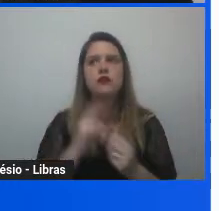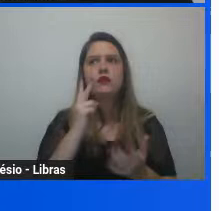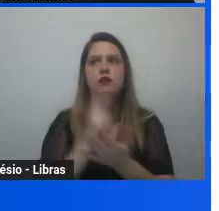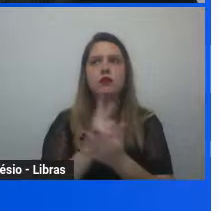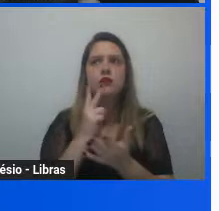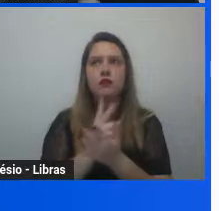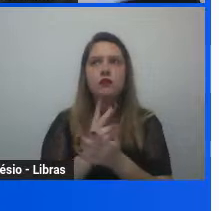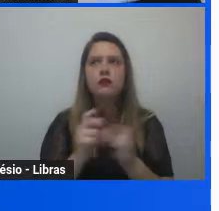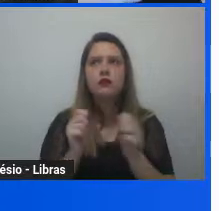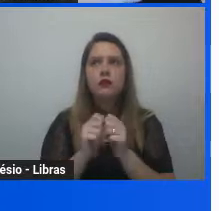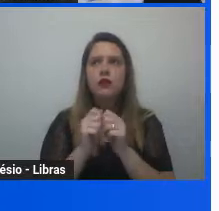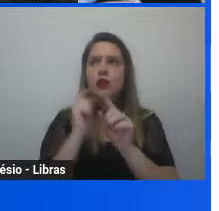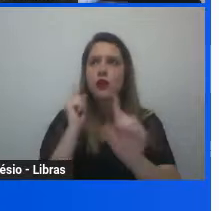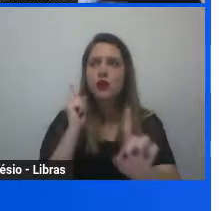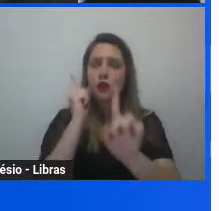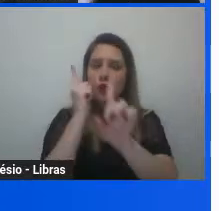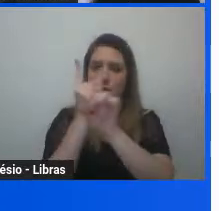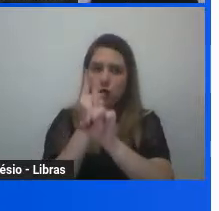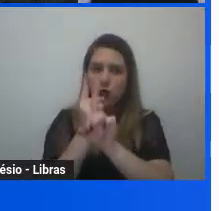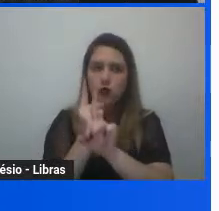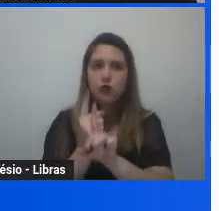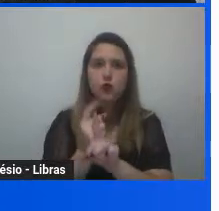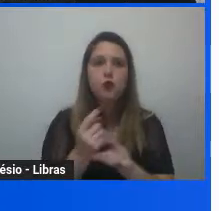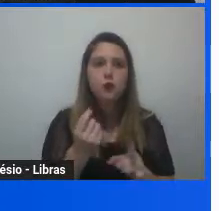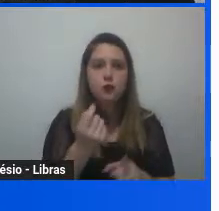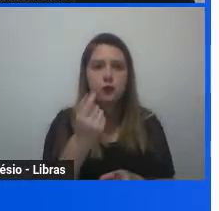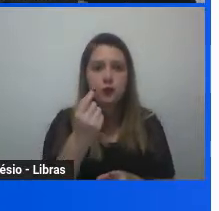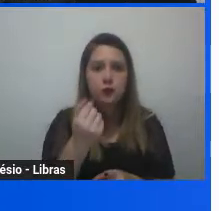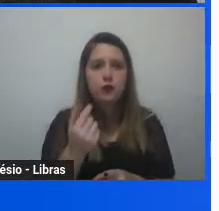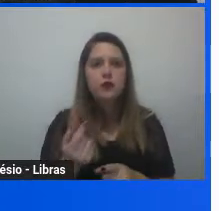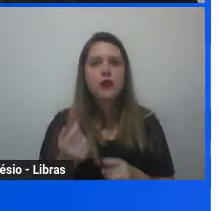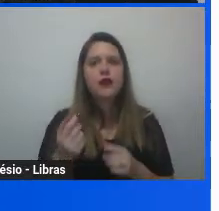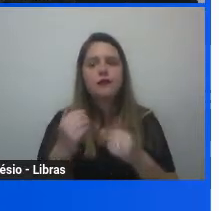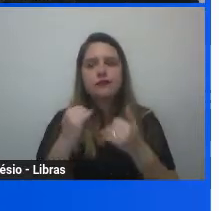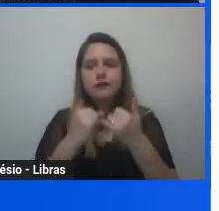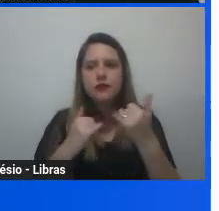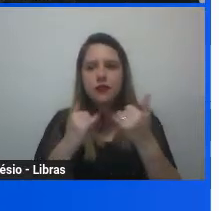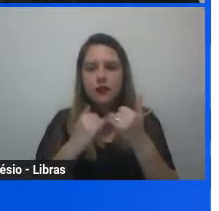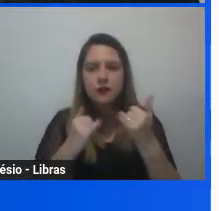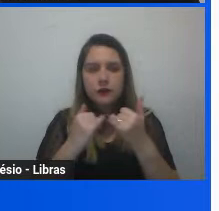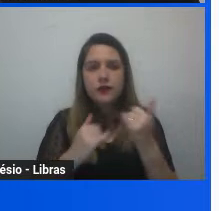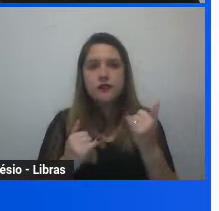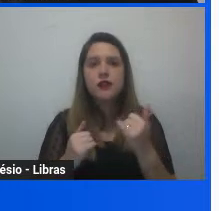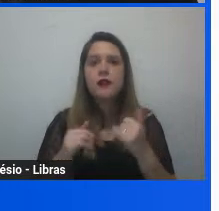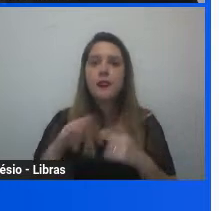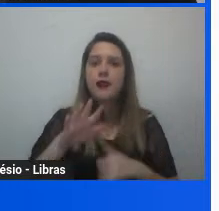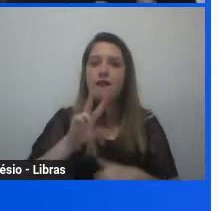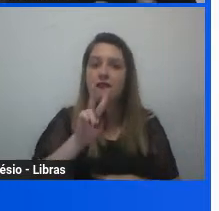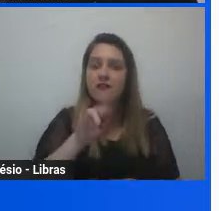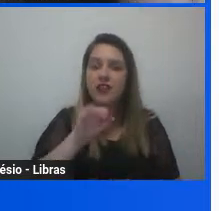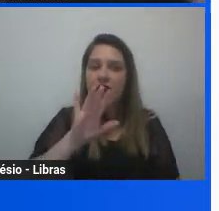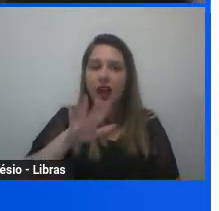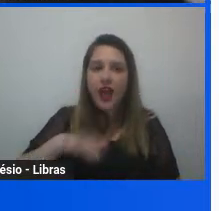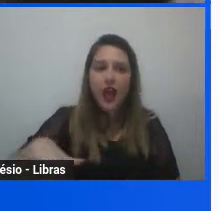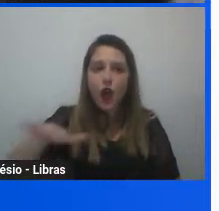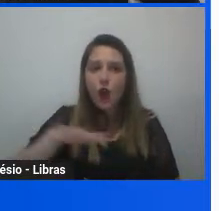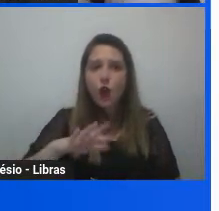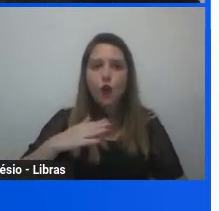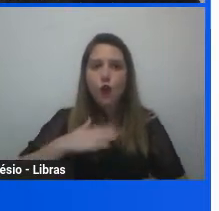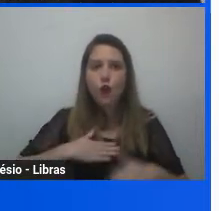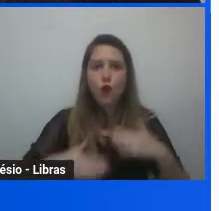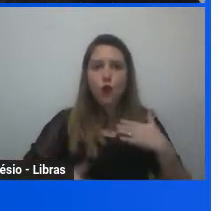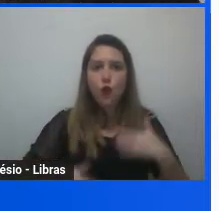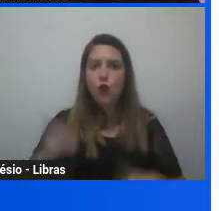que encontra-se numa obstrução parcial das vias aéreas, responde aos comandos,